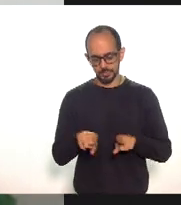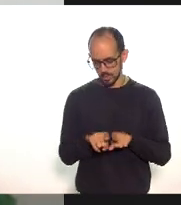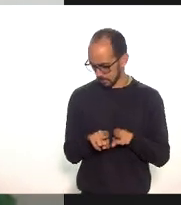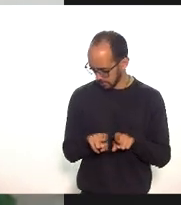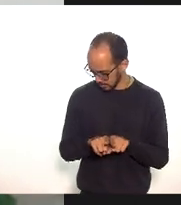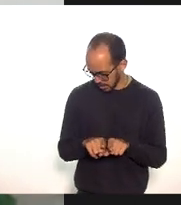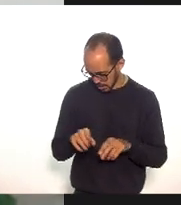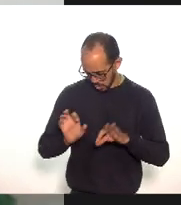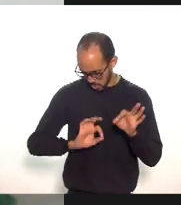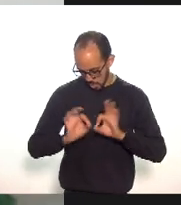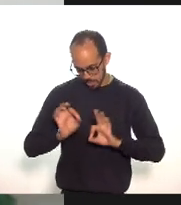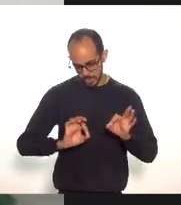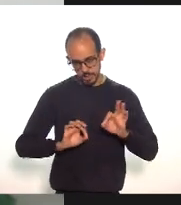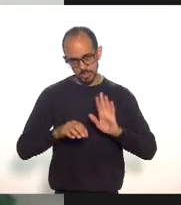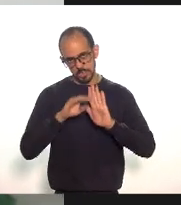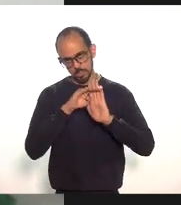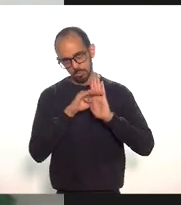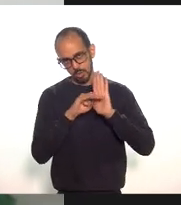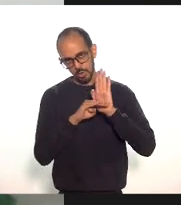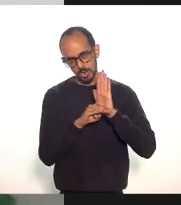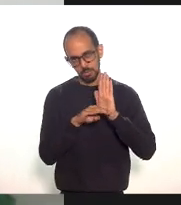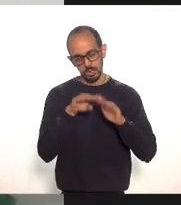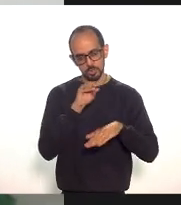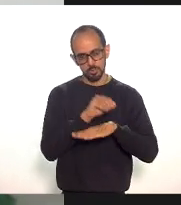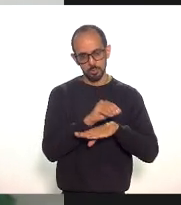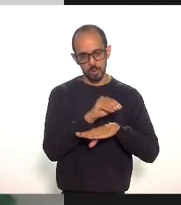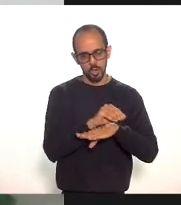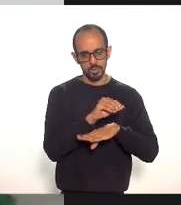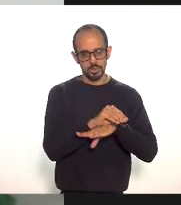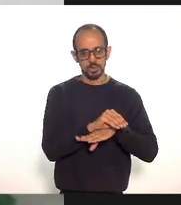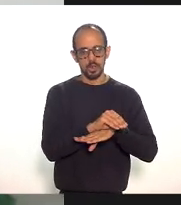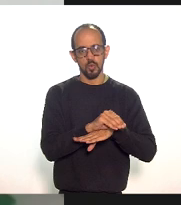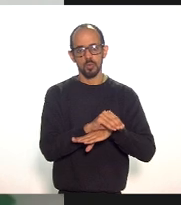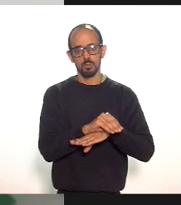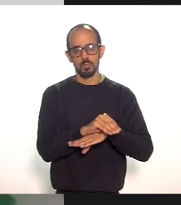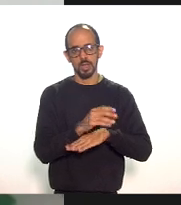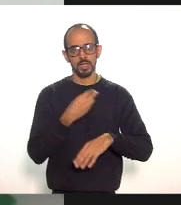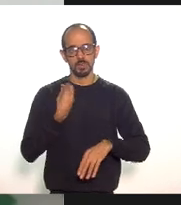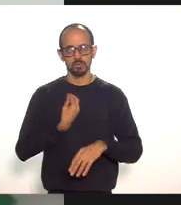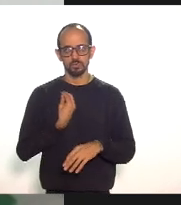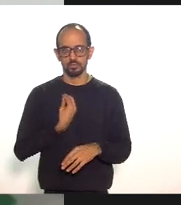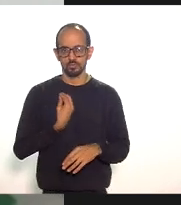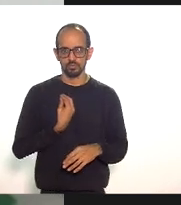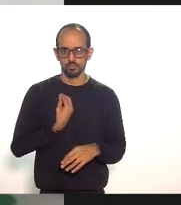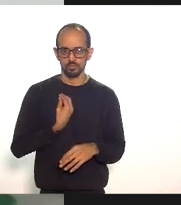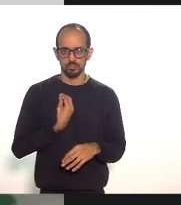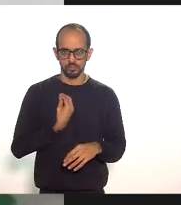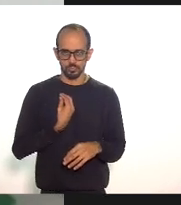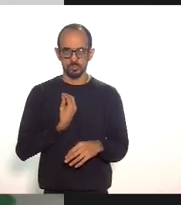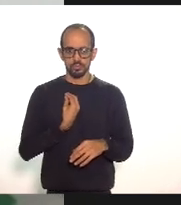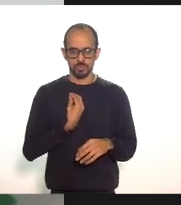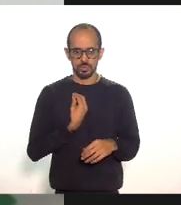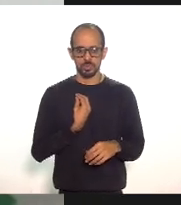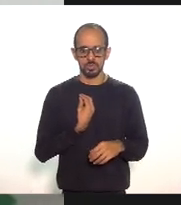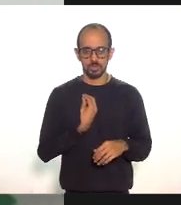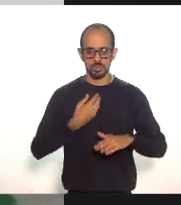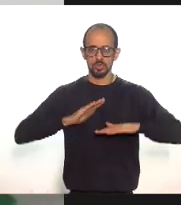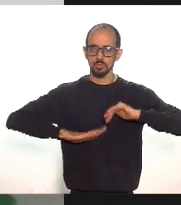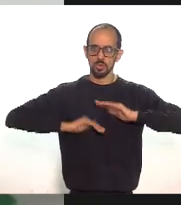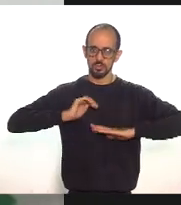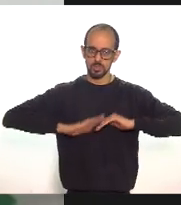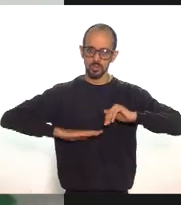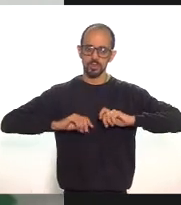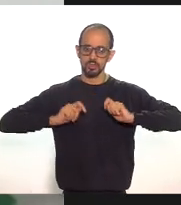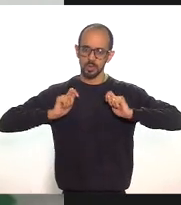organizar esse programa estadual de proteção para que exerçam suas funções de maneira eficiente,